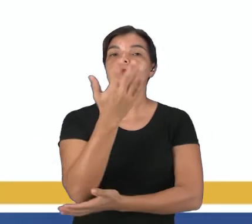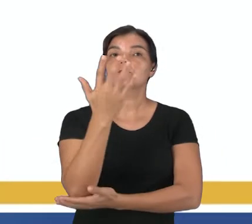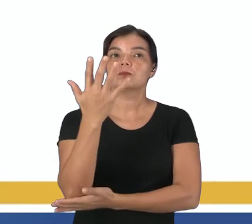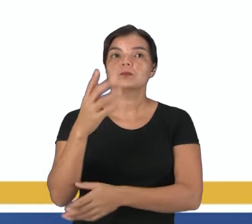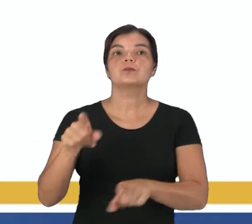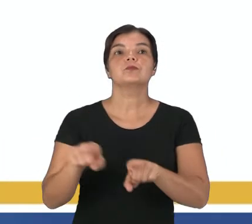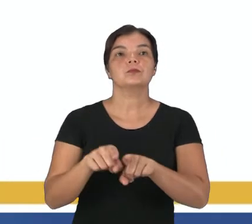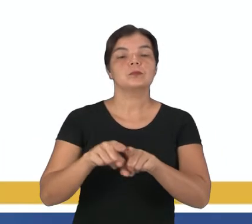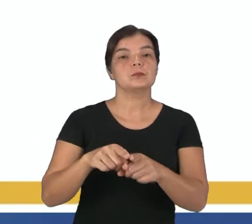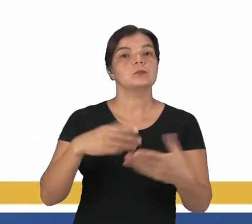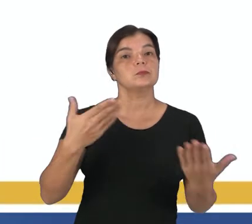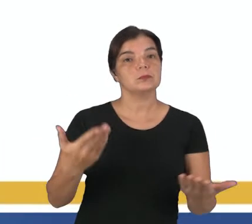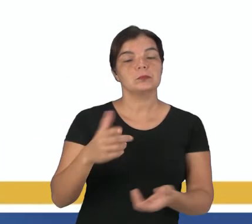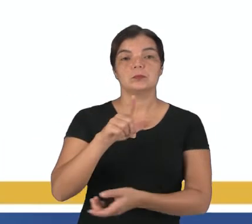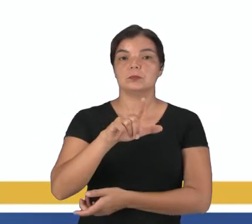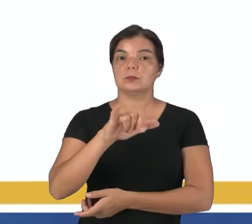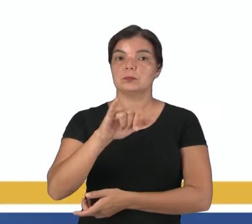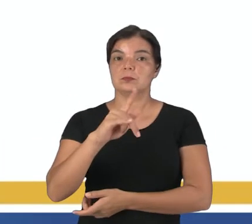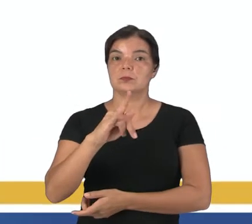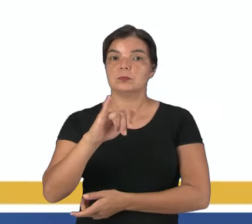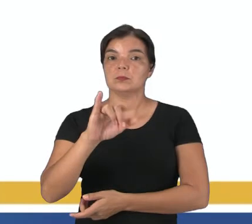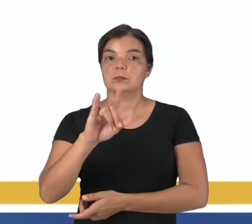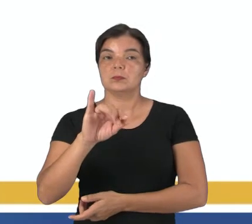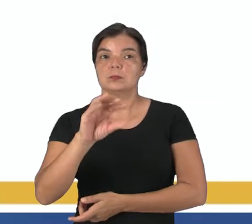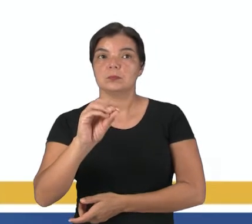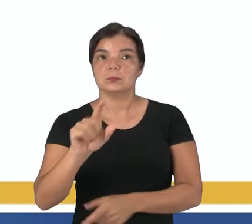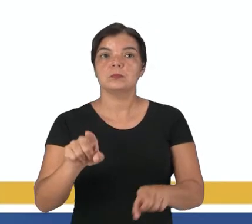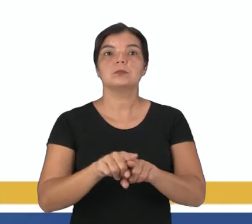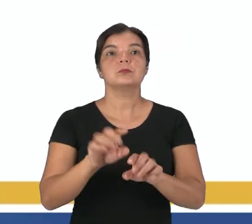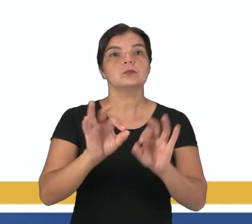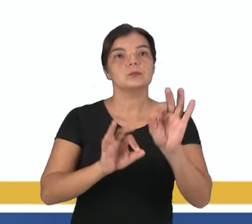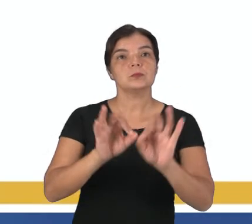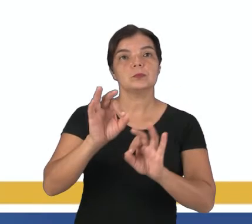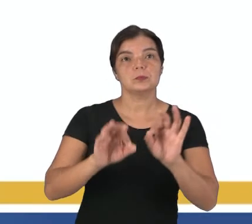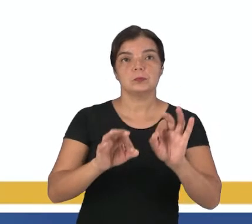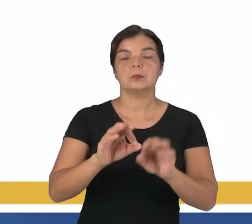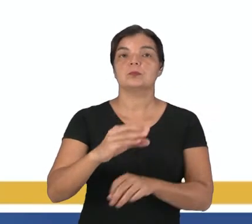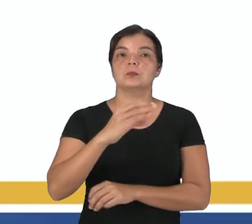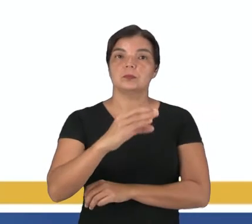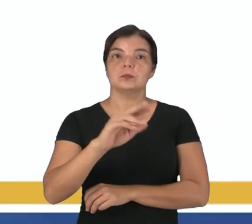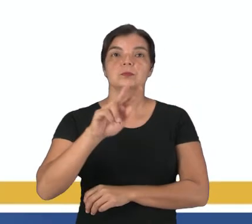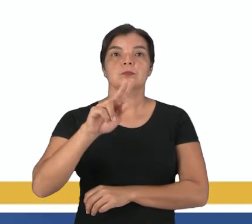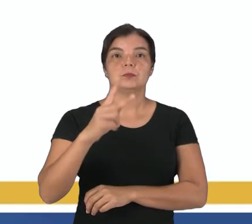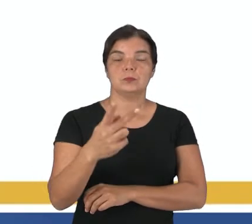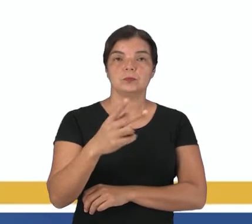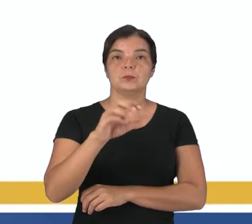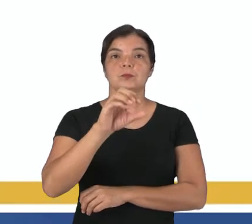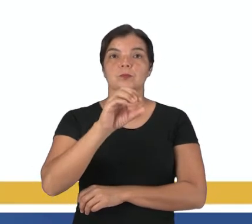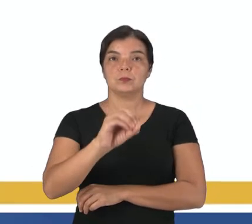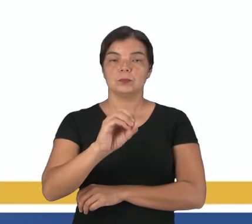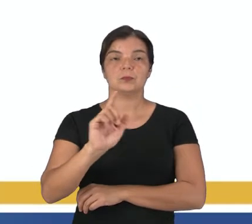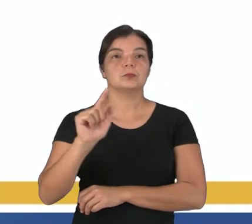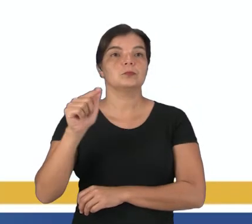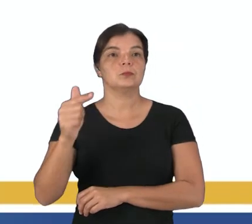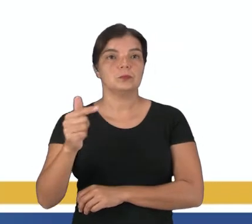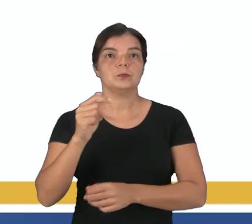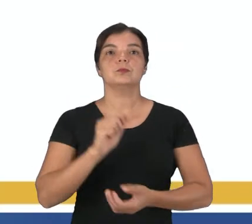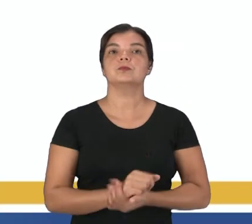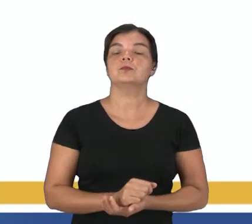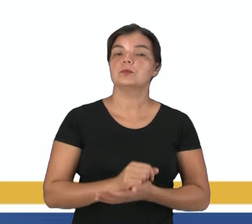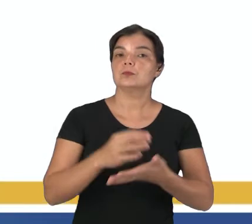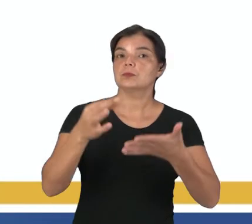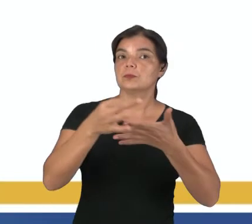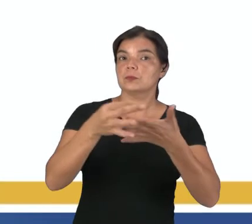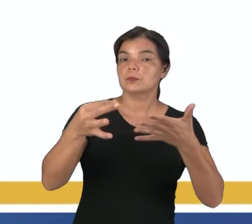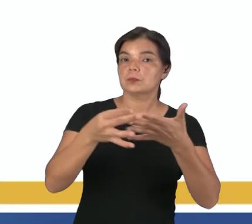das células vegetais Além disso nós temos também os lipídios os lipídios eles são formados de carbono hidrogénio oxigénio